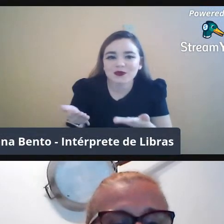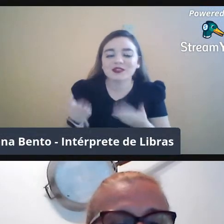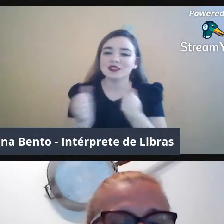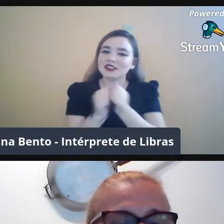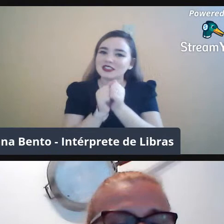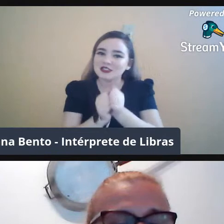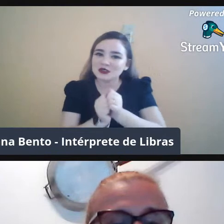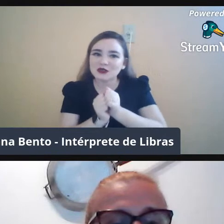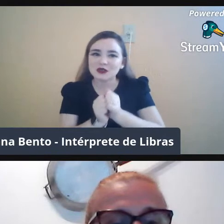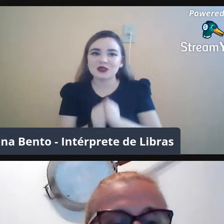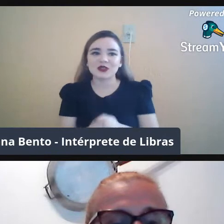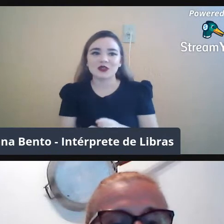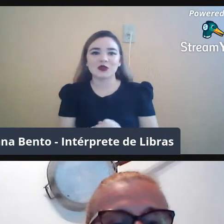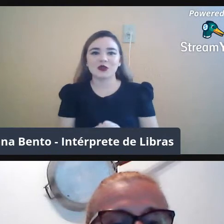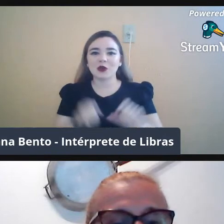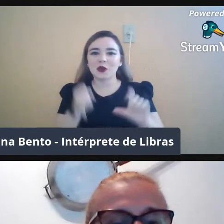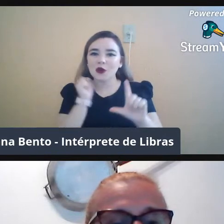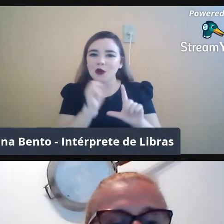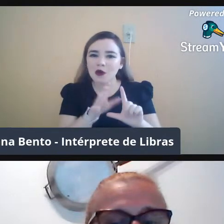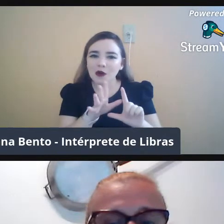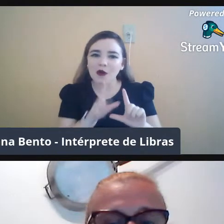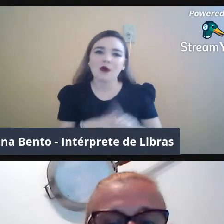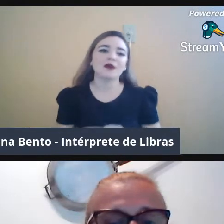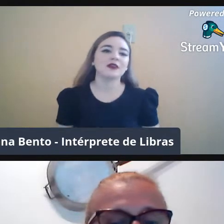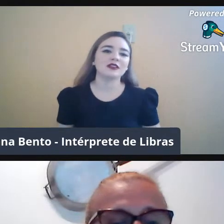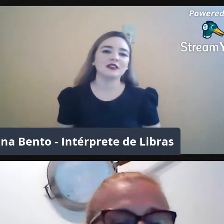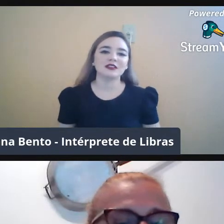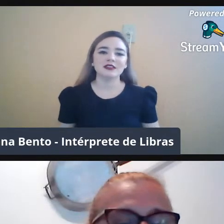né? Eu vou falar sobre um artista